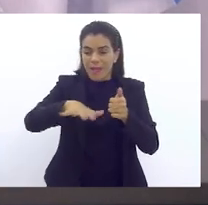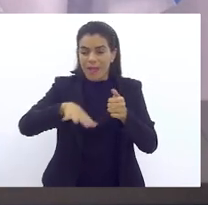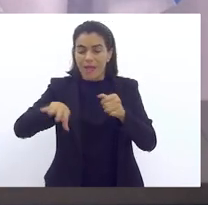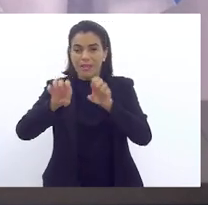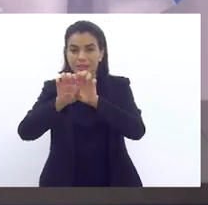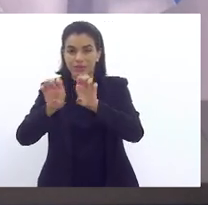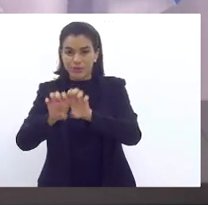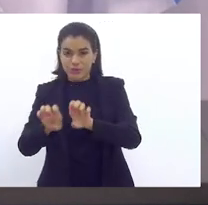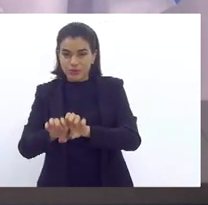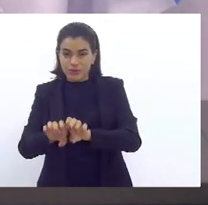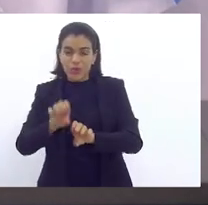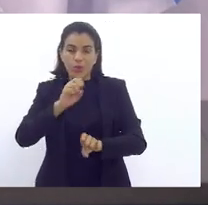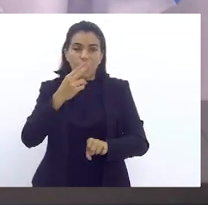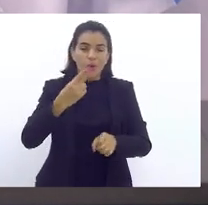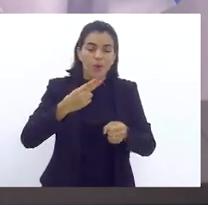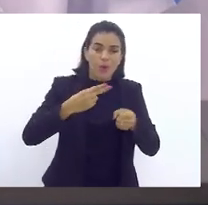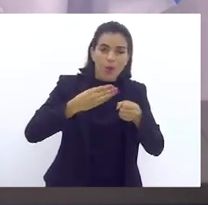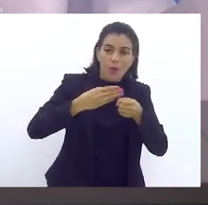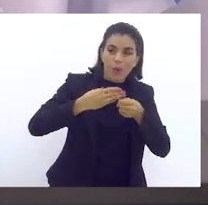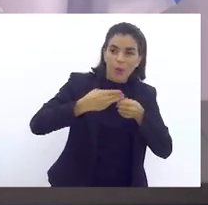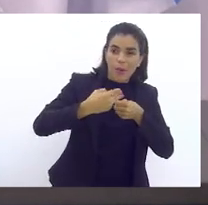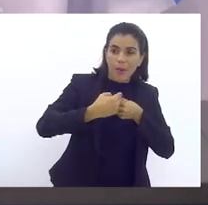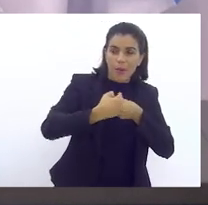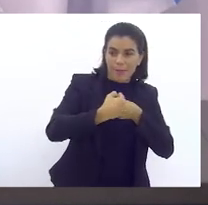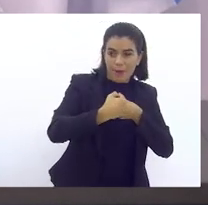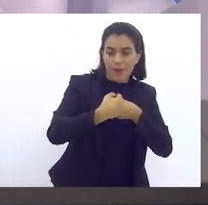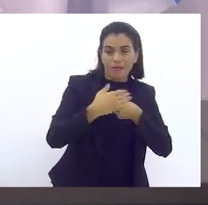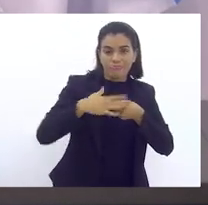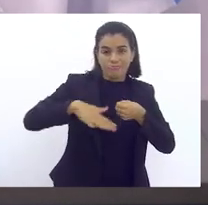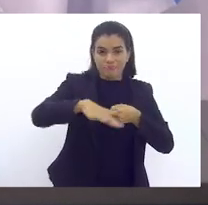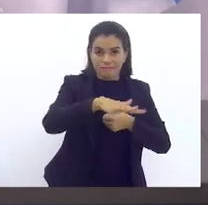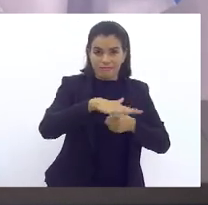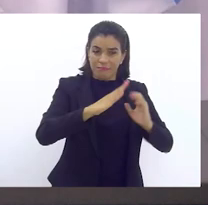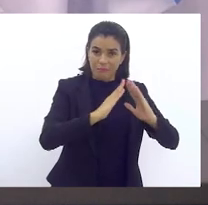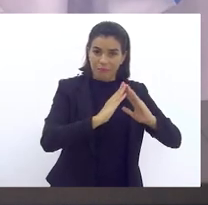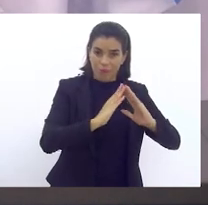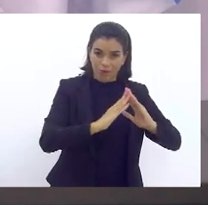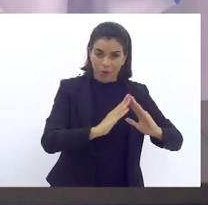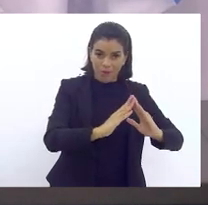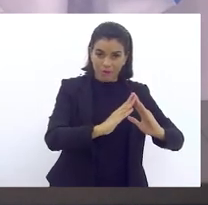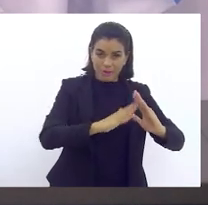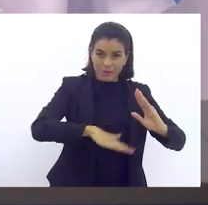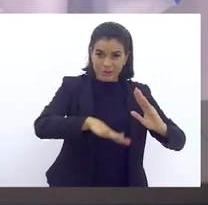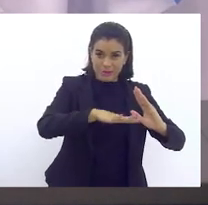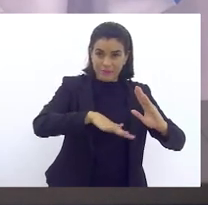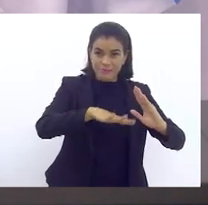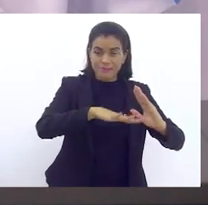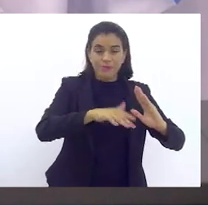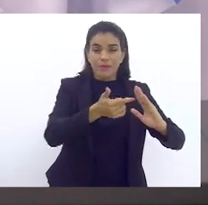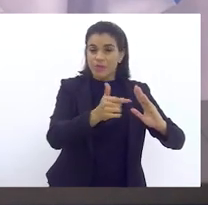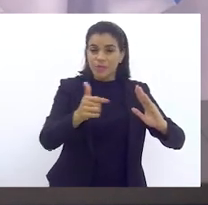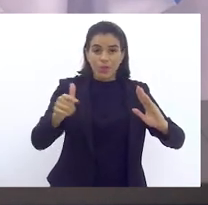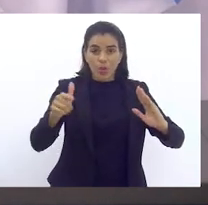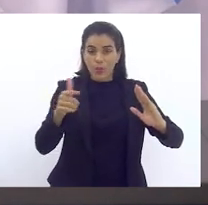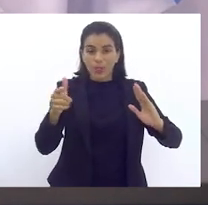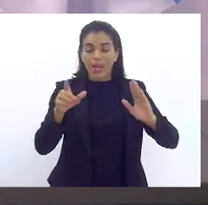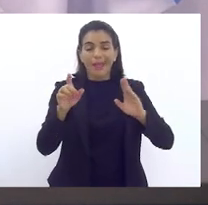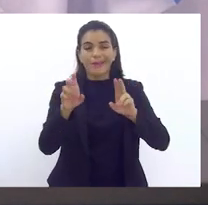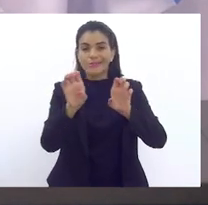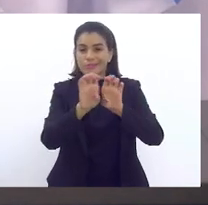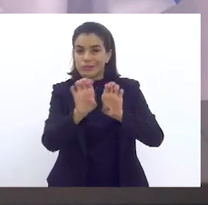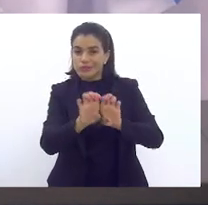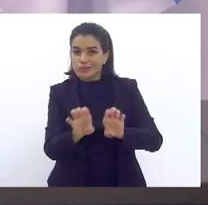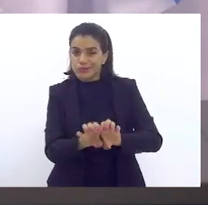daquela daquela daquele local Território que essa mulher reside eh não há uma infraestrutura de